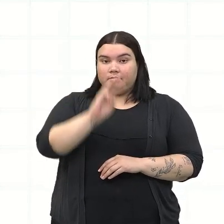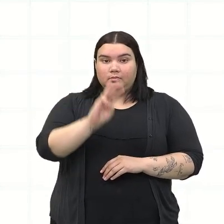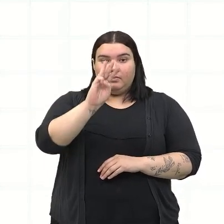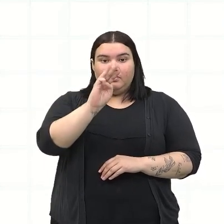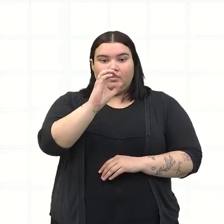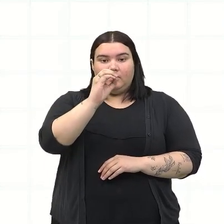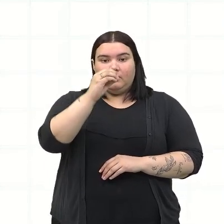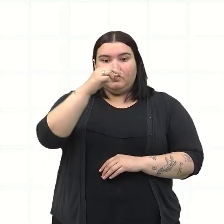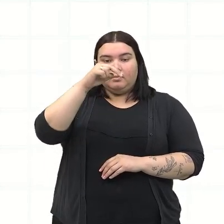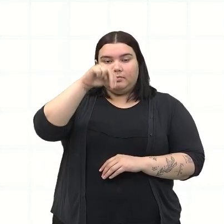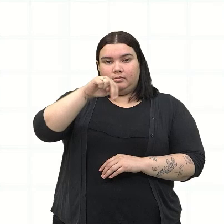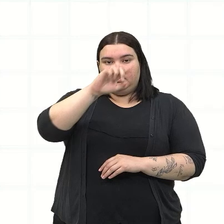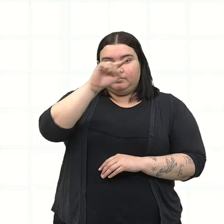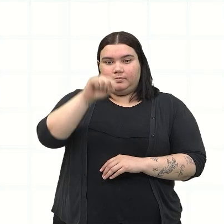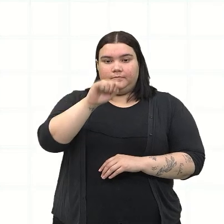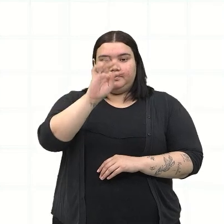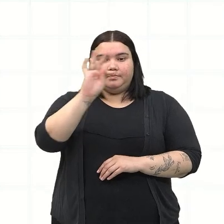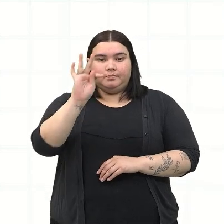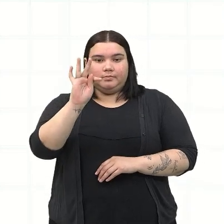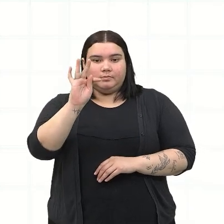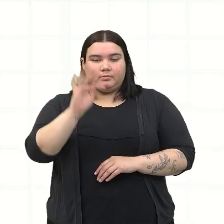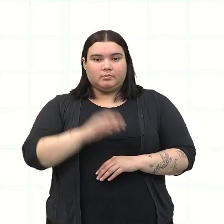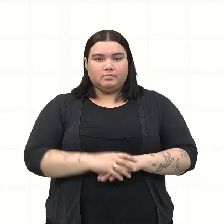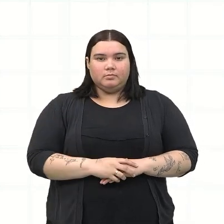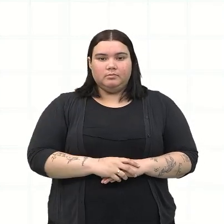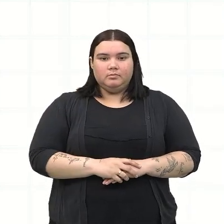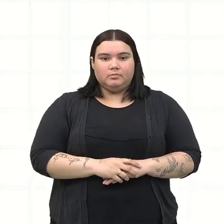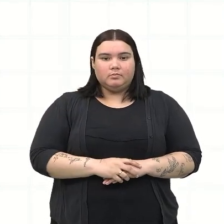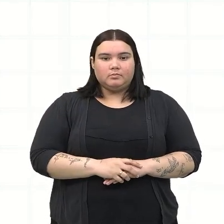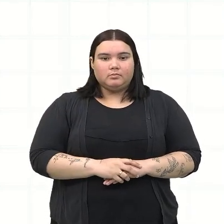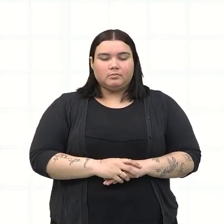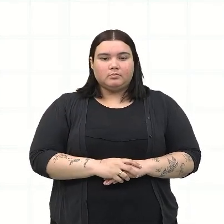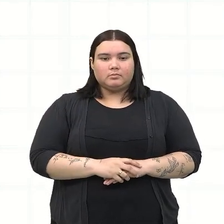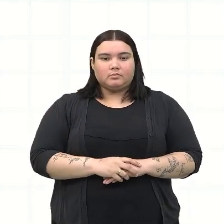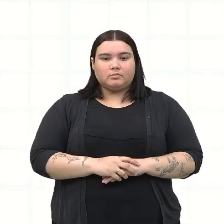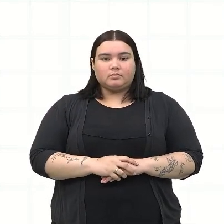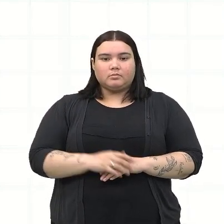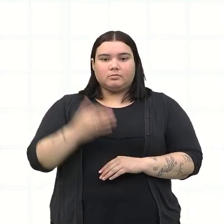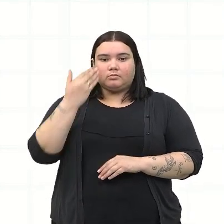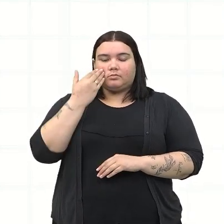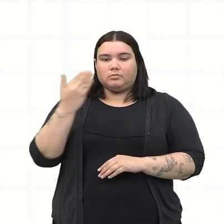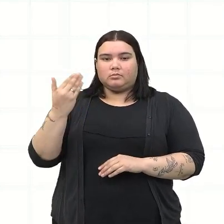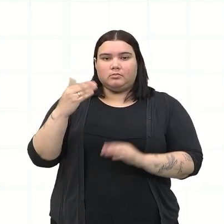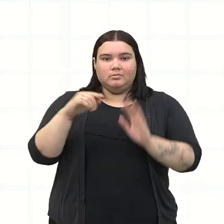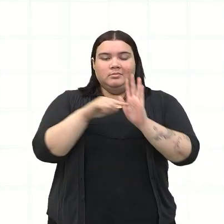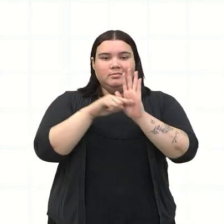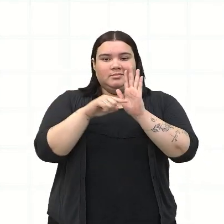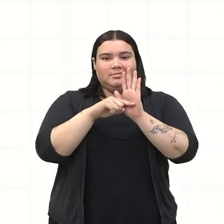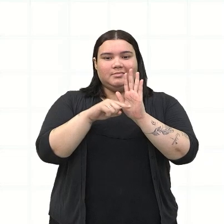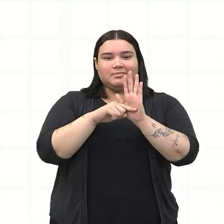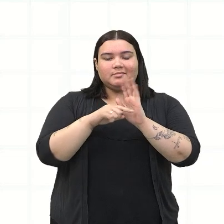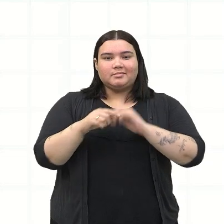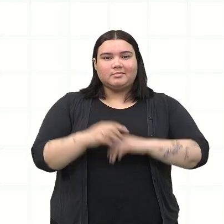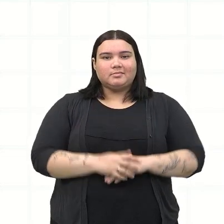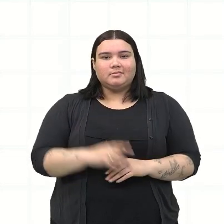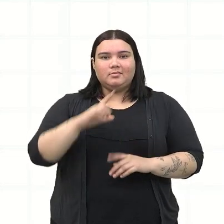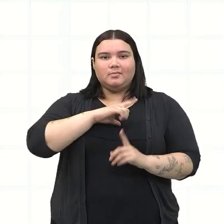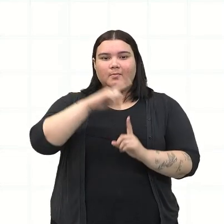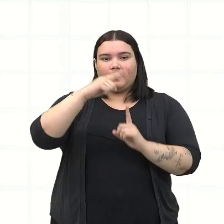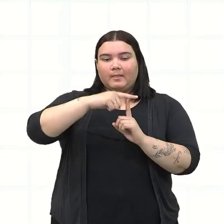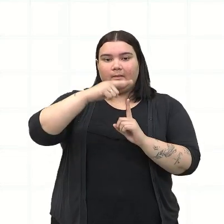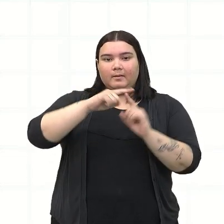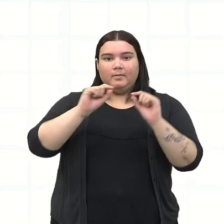Ok? Mas nós vimos aqui exemplos de frases afirmativas, negativas, interrogativas,